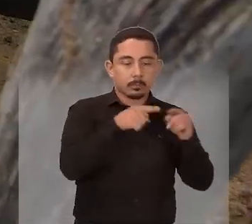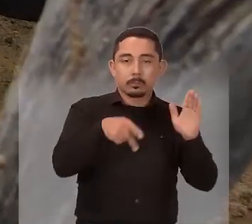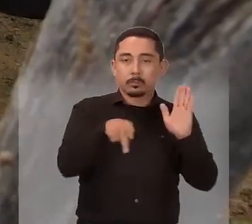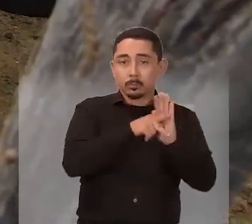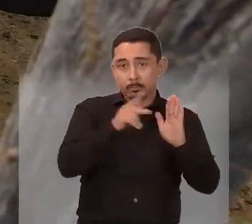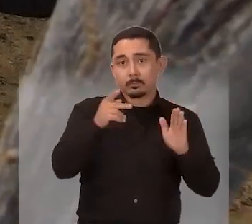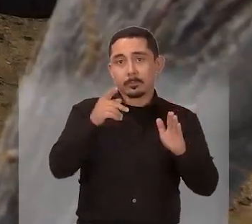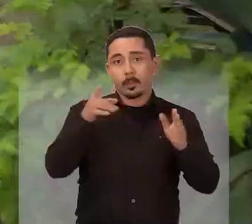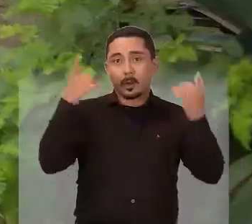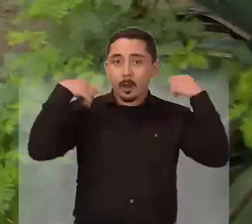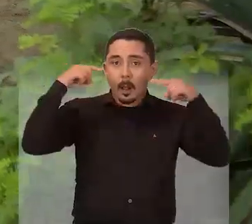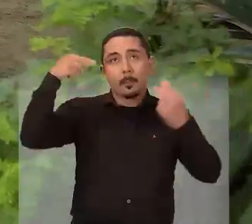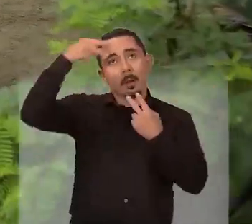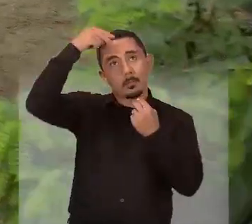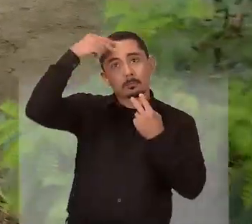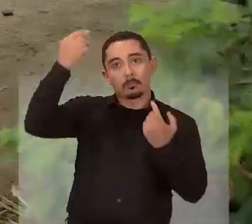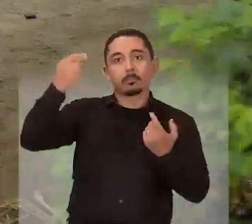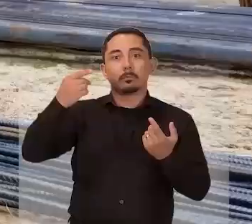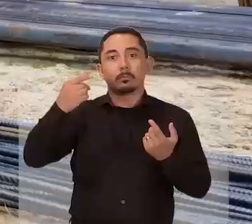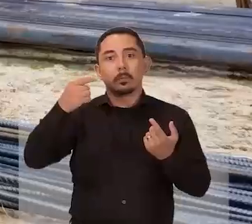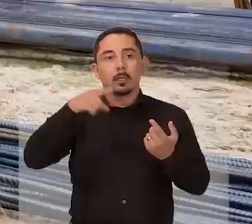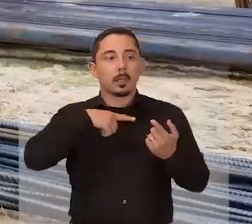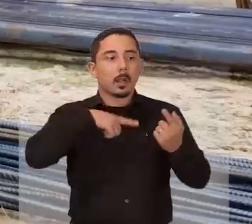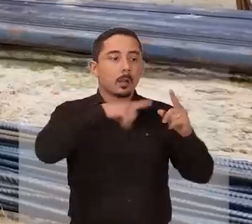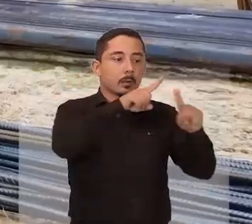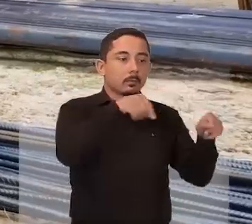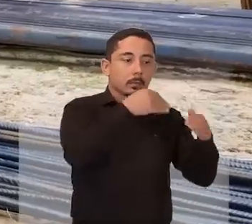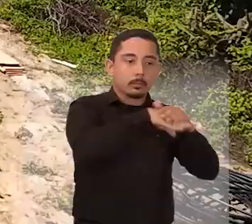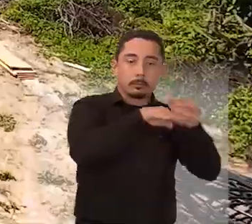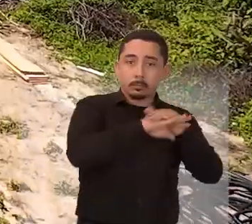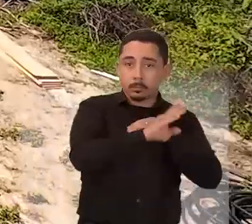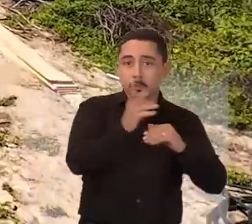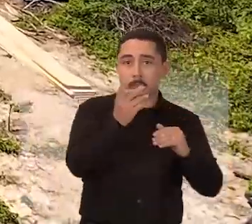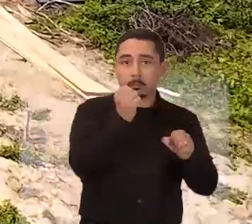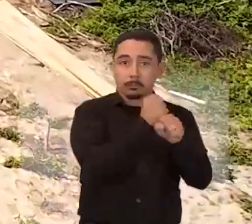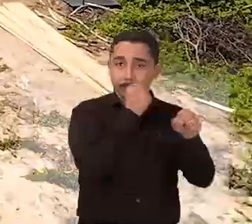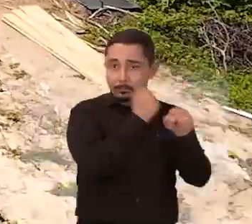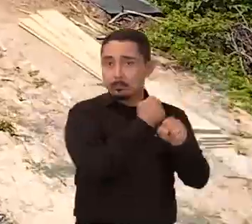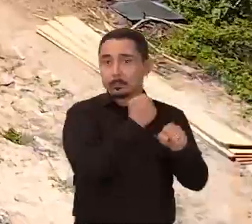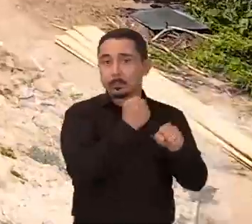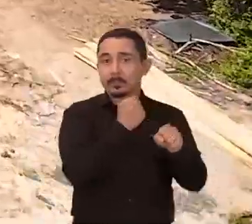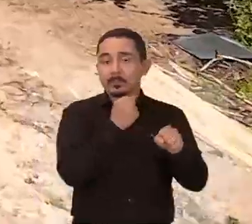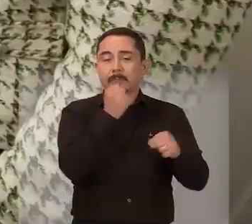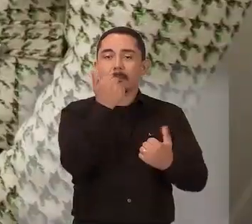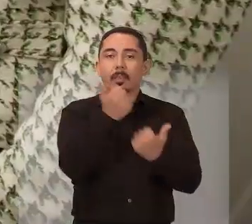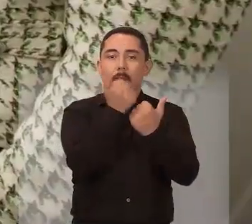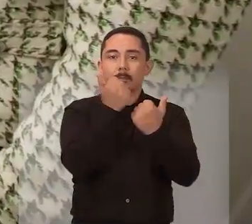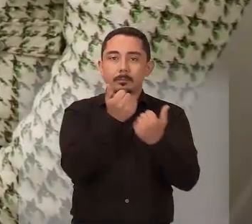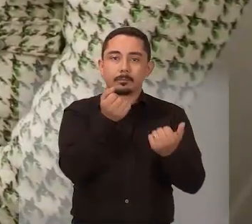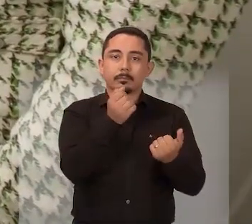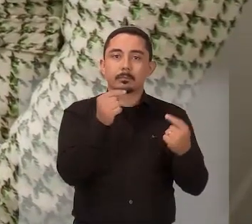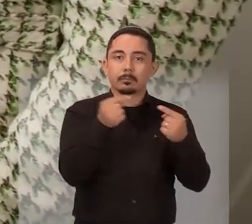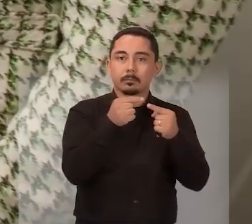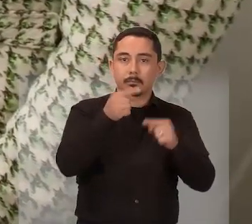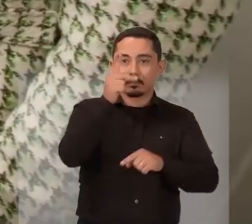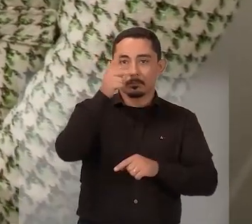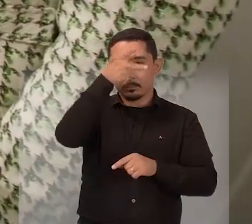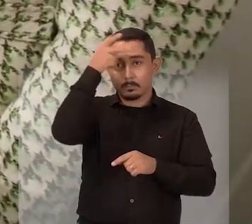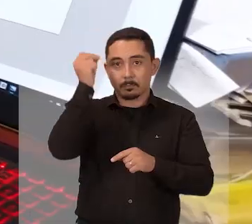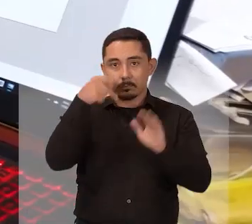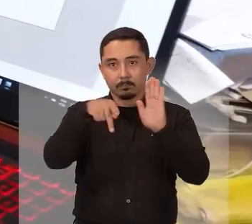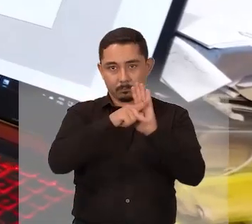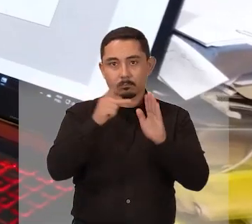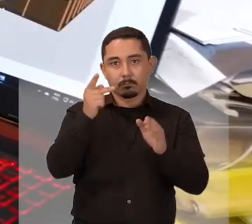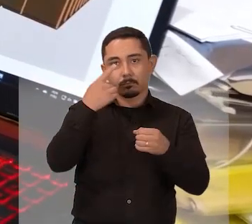para cabras e ovelhas, está sendo construído um depósito em alvenaria. O apoio técnico do projeto vem